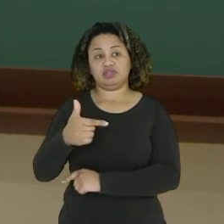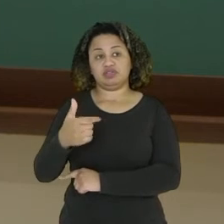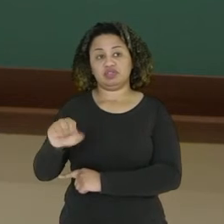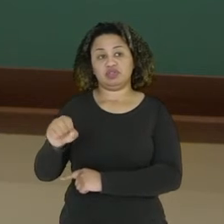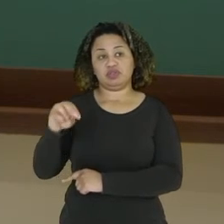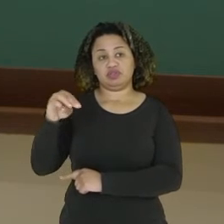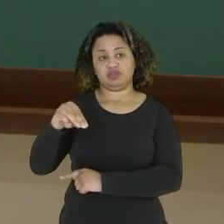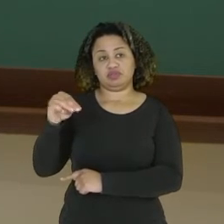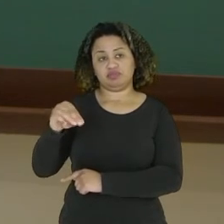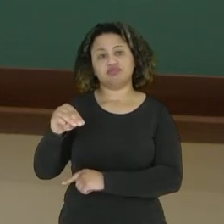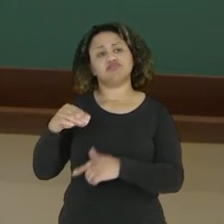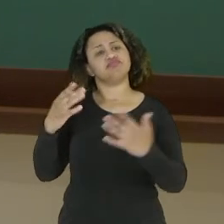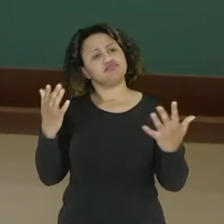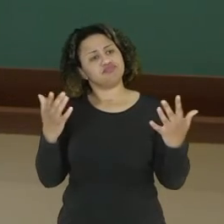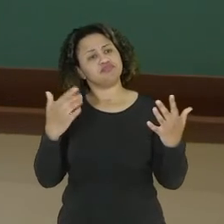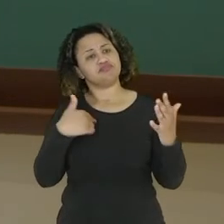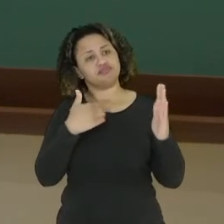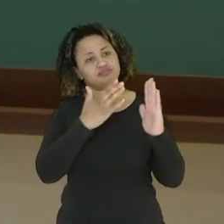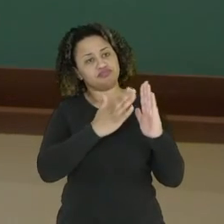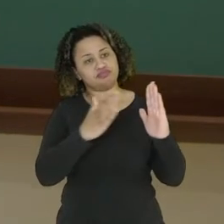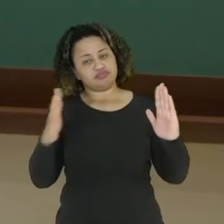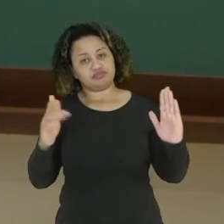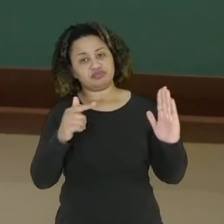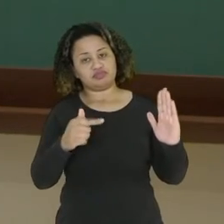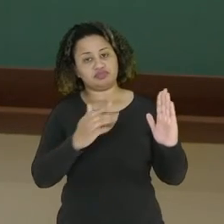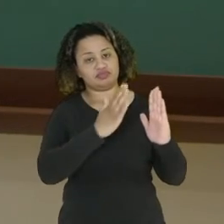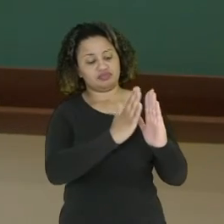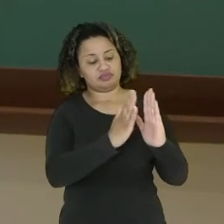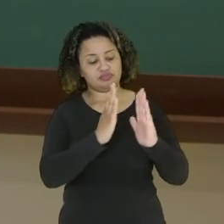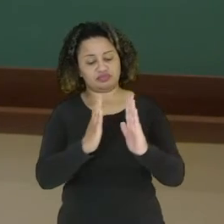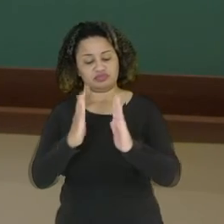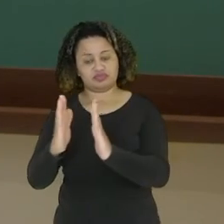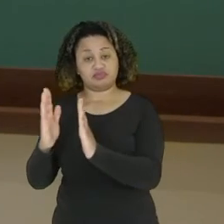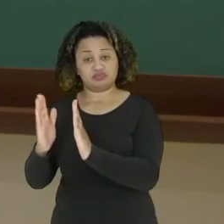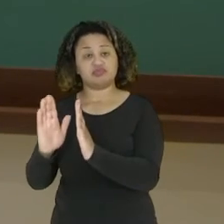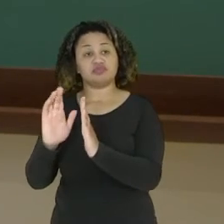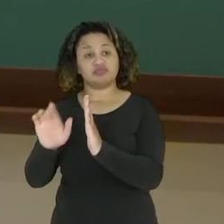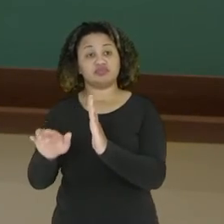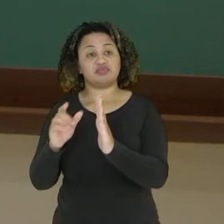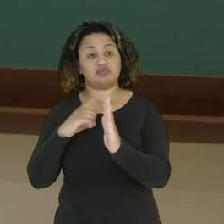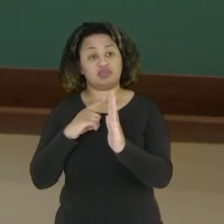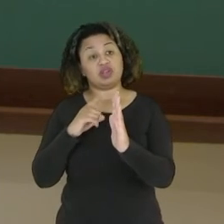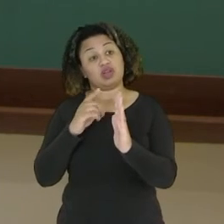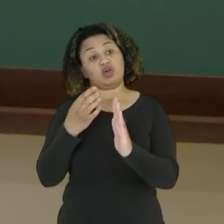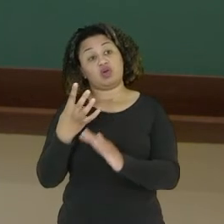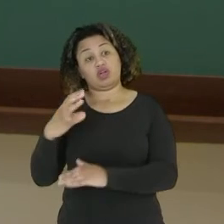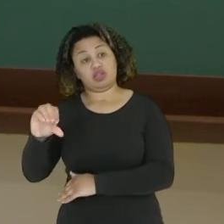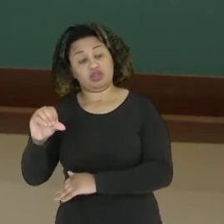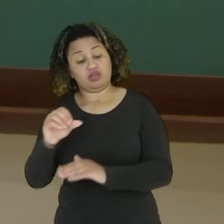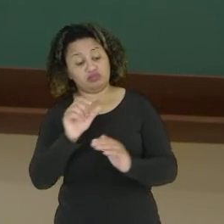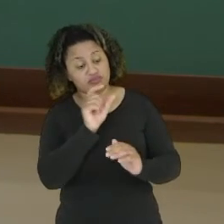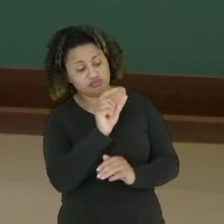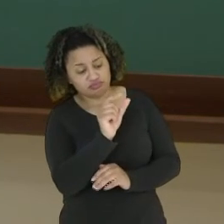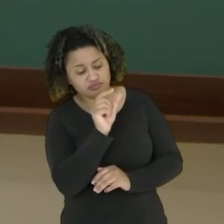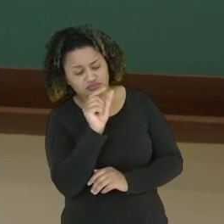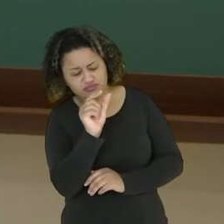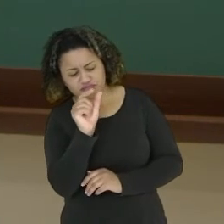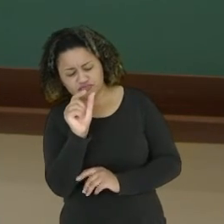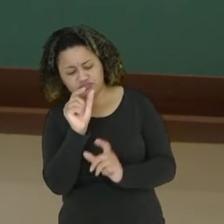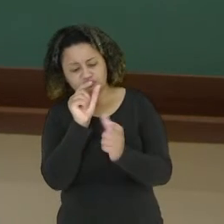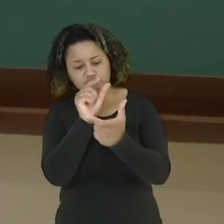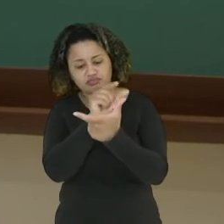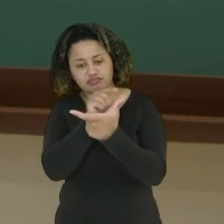metros. Mais uma vez, você tem 7 partes equivalendo 49. Então, cada parte vale 7.